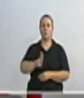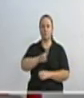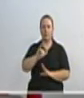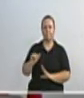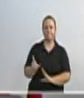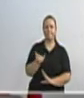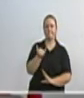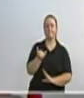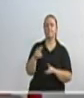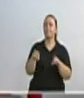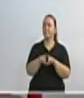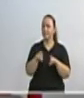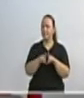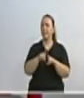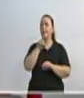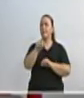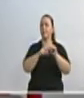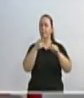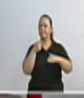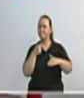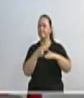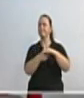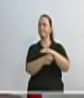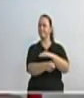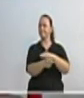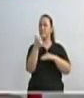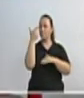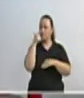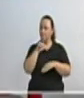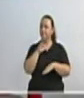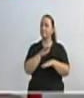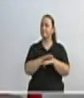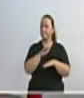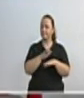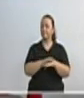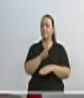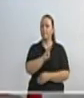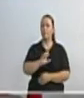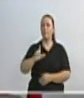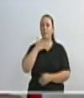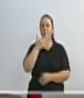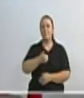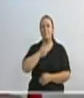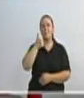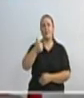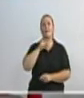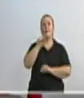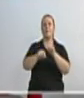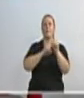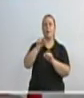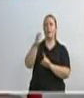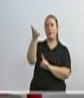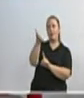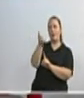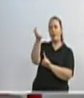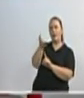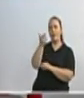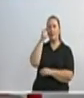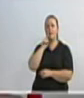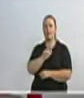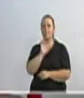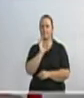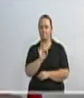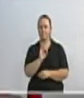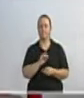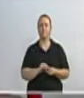consequentemente, investimentos para que façam e tornem, né, a nossa cidade melhor de qualidade de sinal. Nós passamos realmente